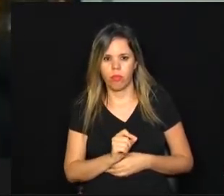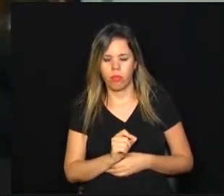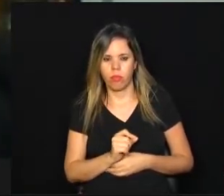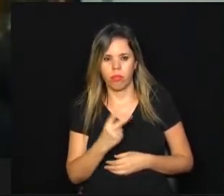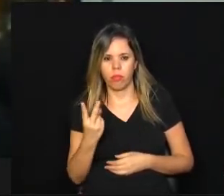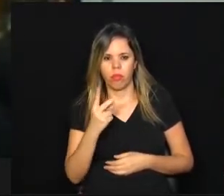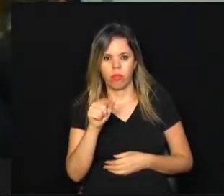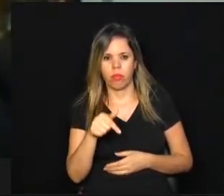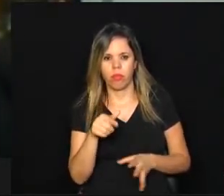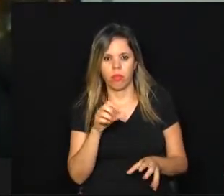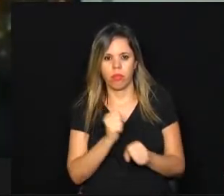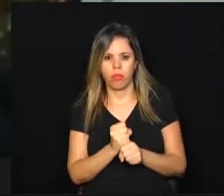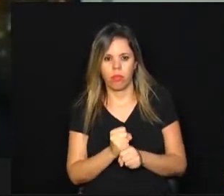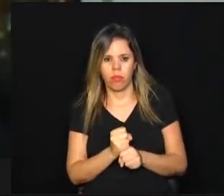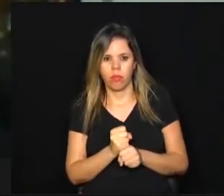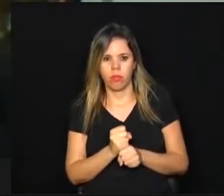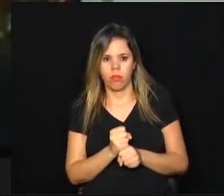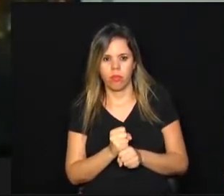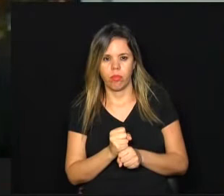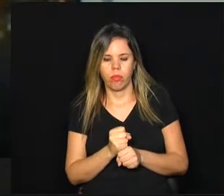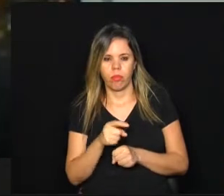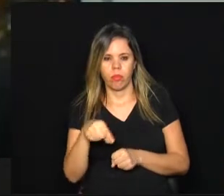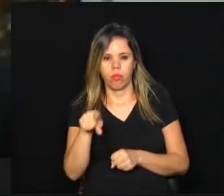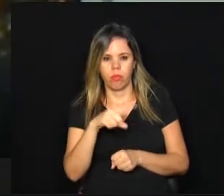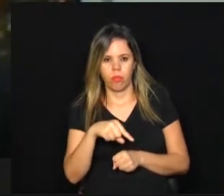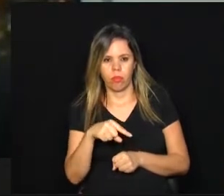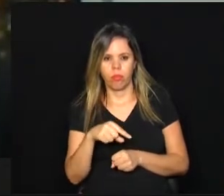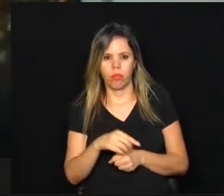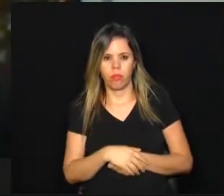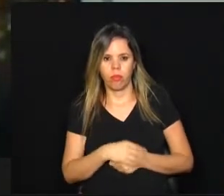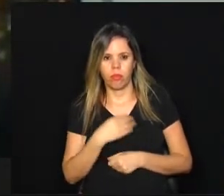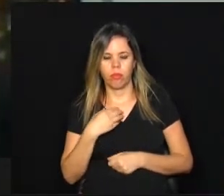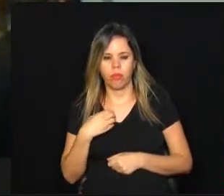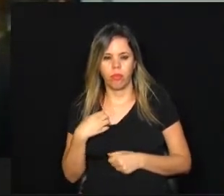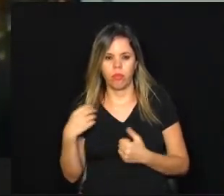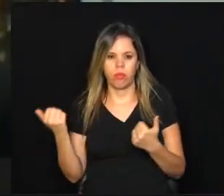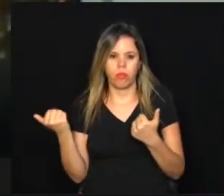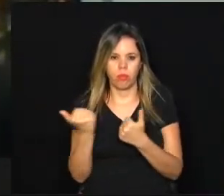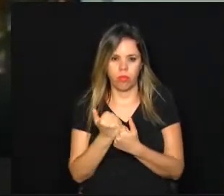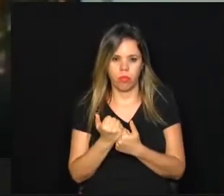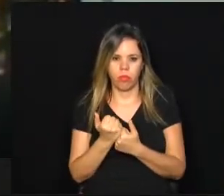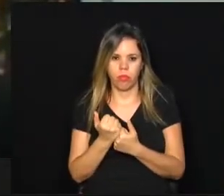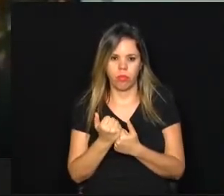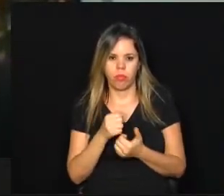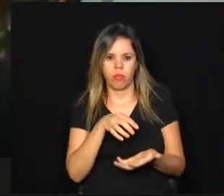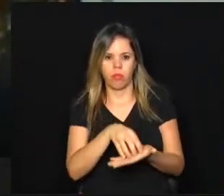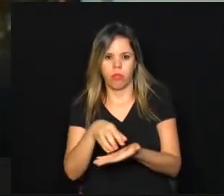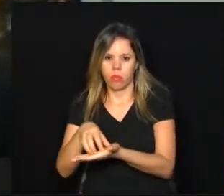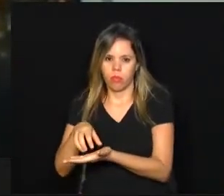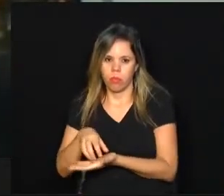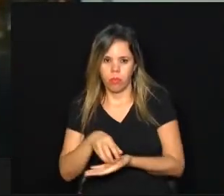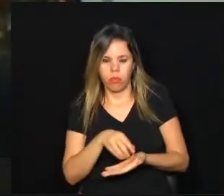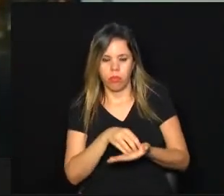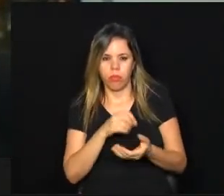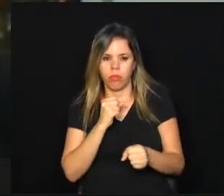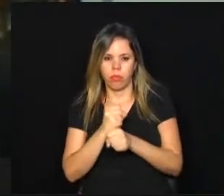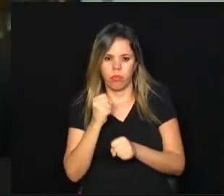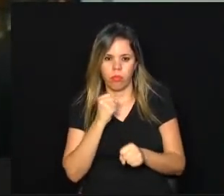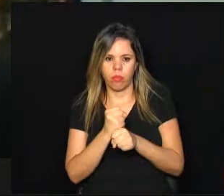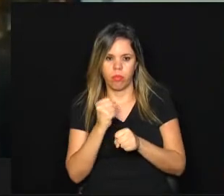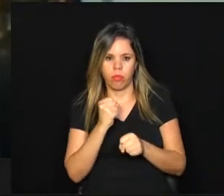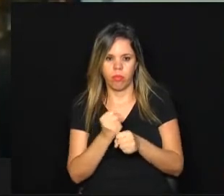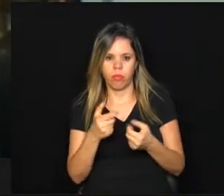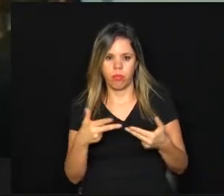valores calculados, você envolve a substituição de redes, né? Construções de